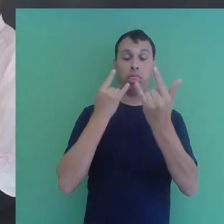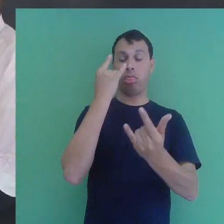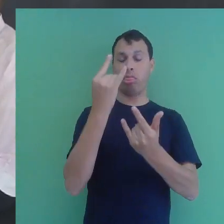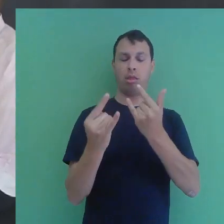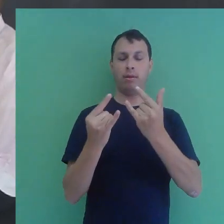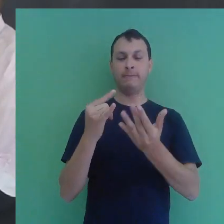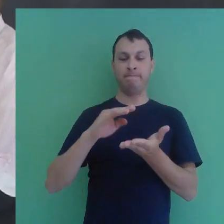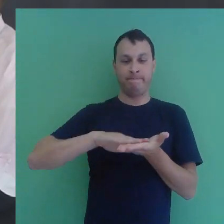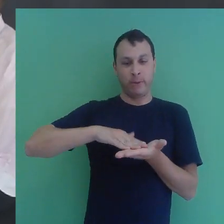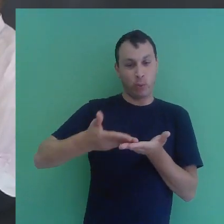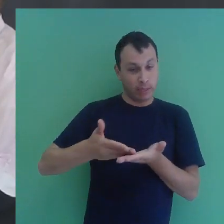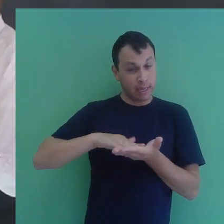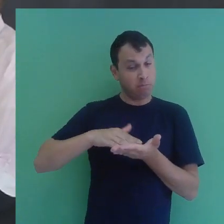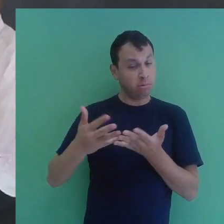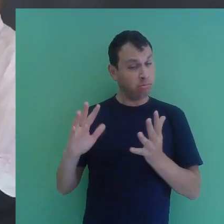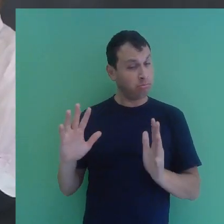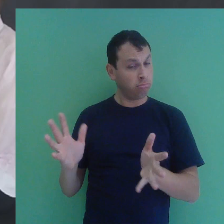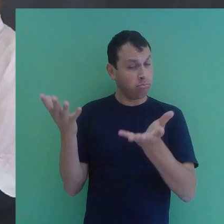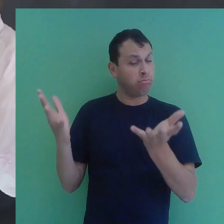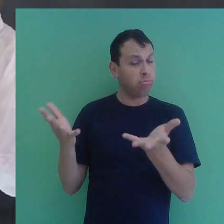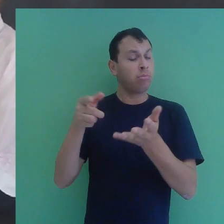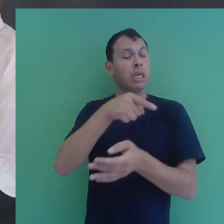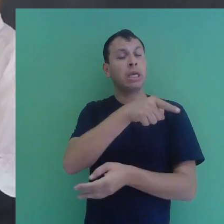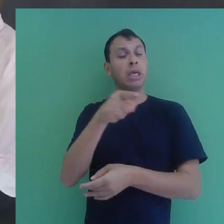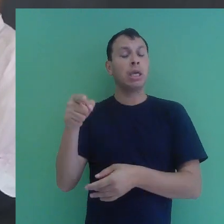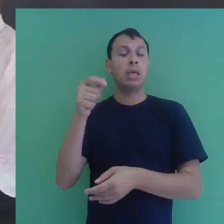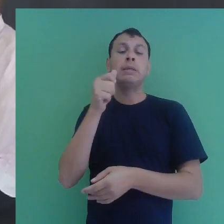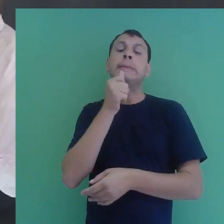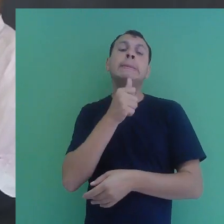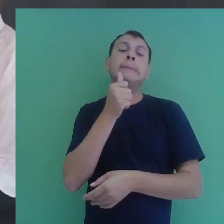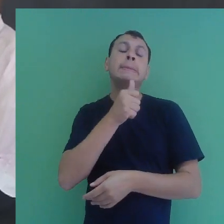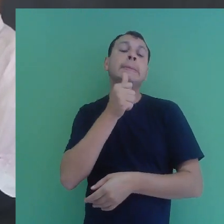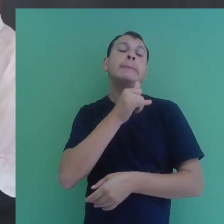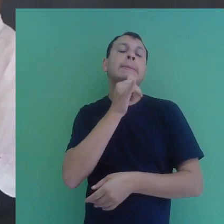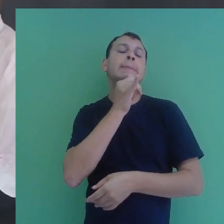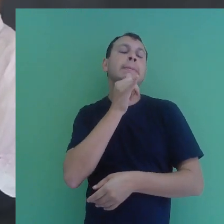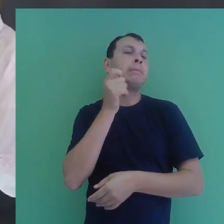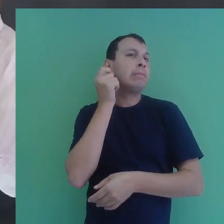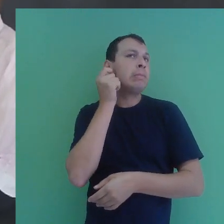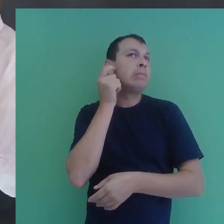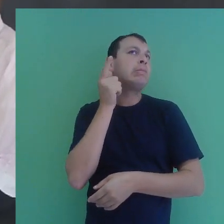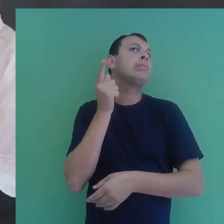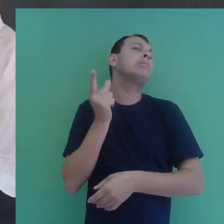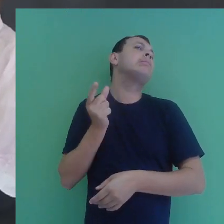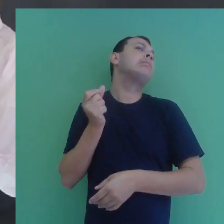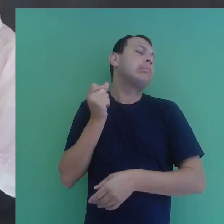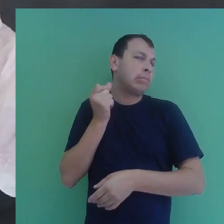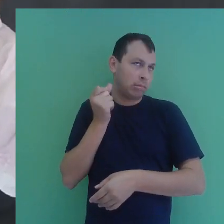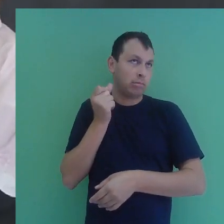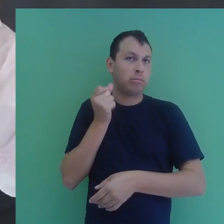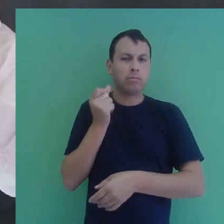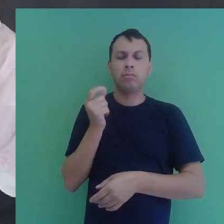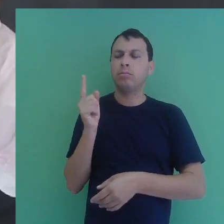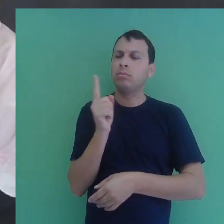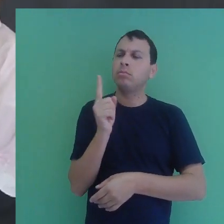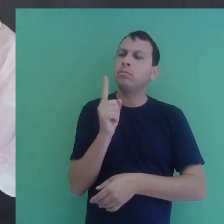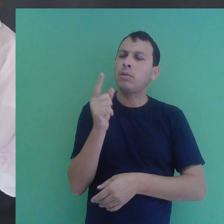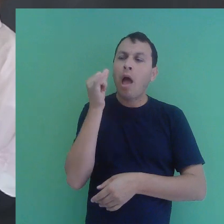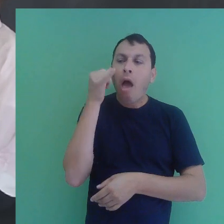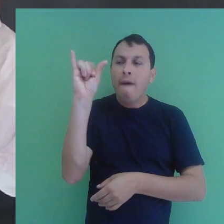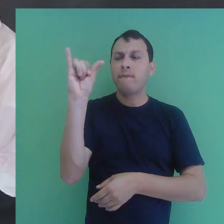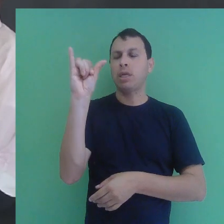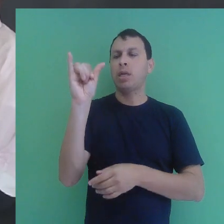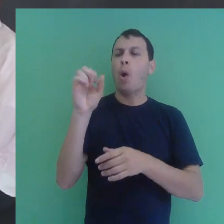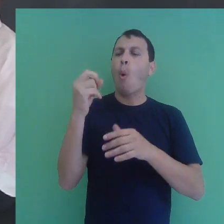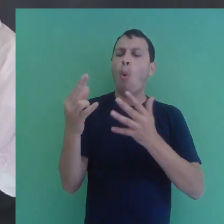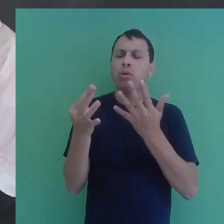são incentivados quando as mulheres, por exemplo, não utilizar brincos grandes, extremamente